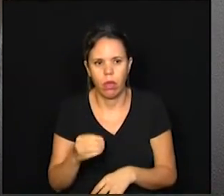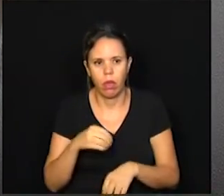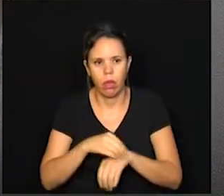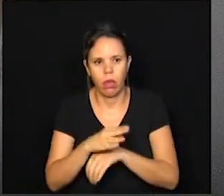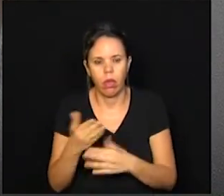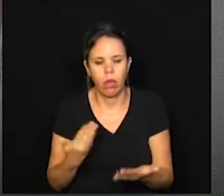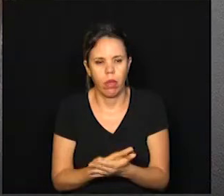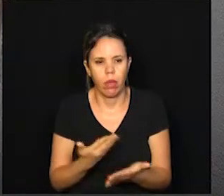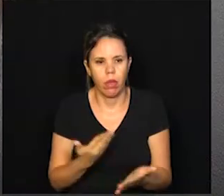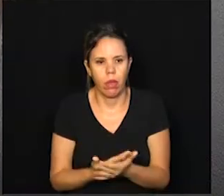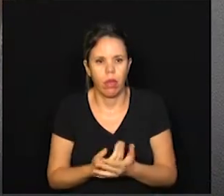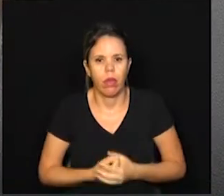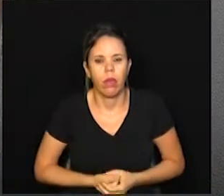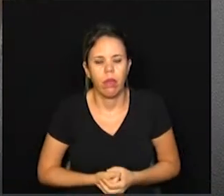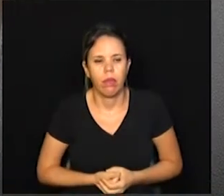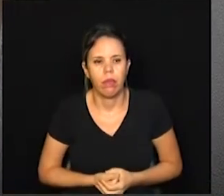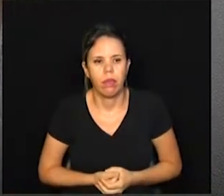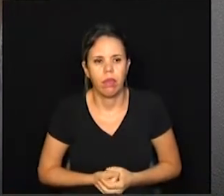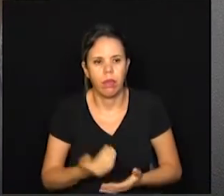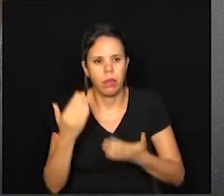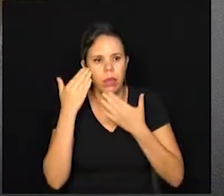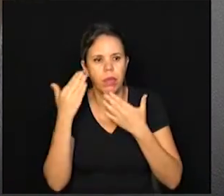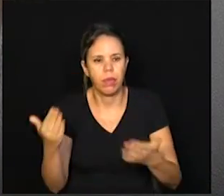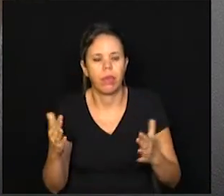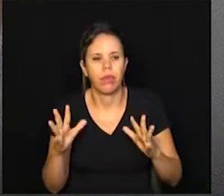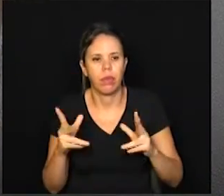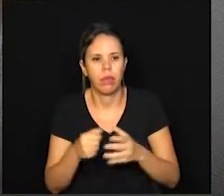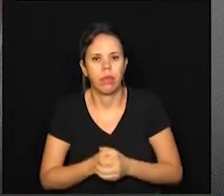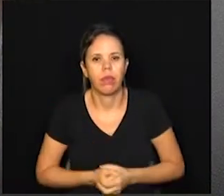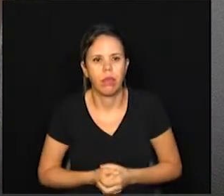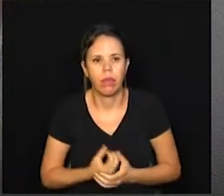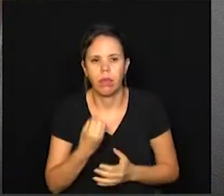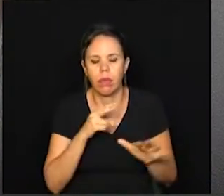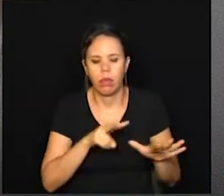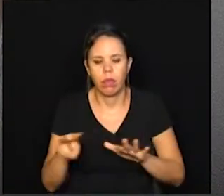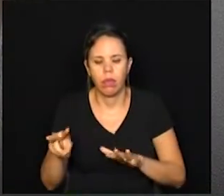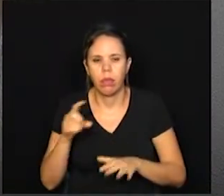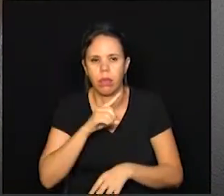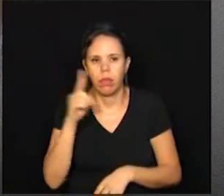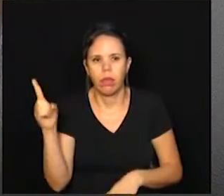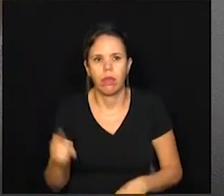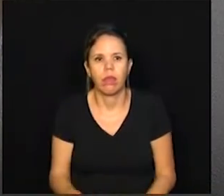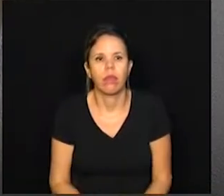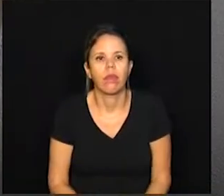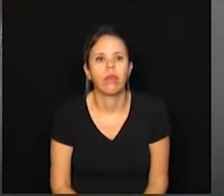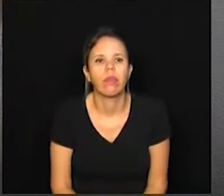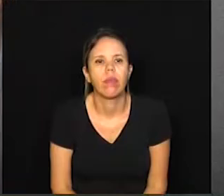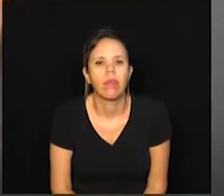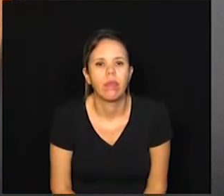aula aqui magistral. Muitíssimo obrigado a todos, uma boa semana, um bom dia.